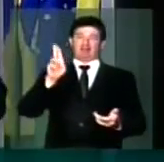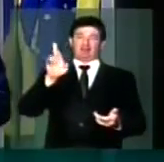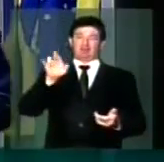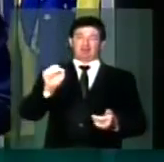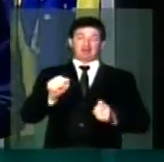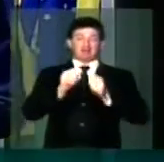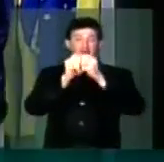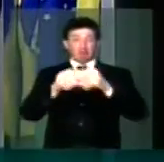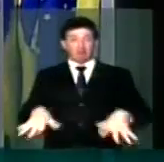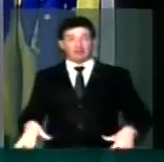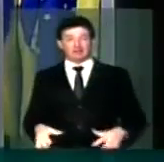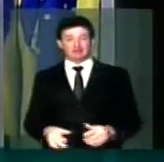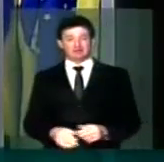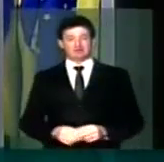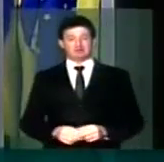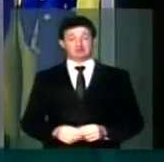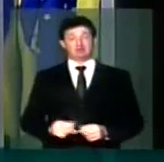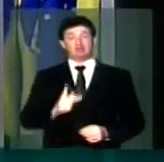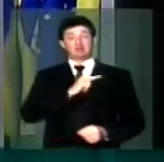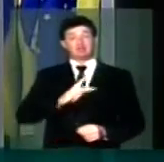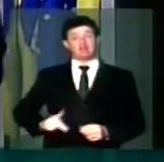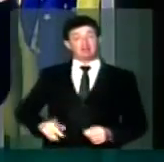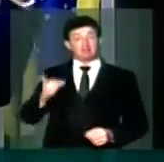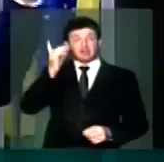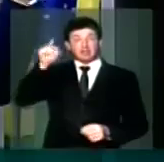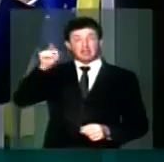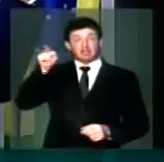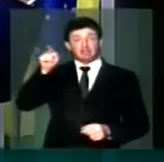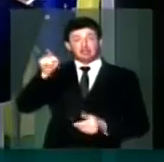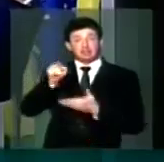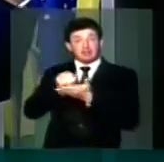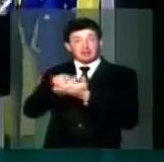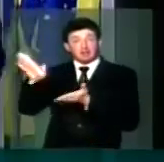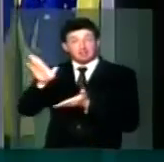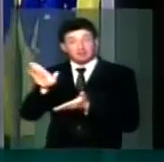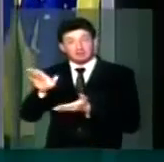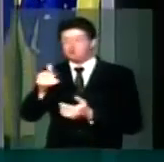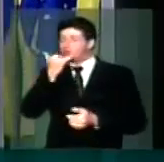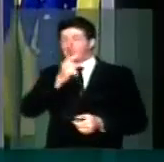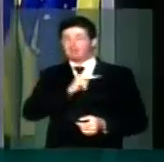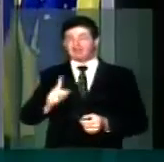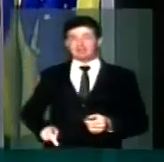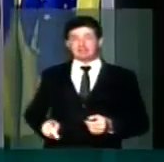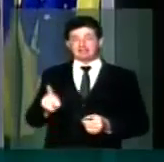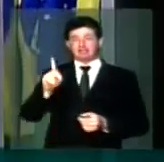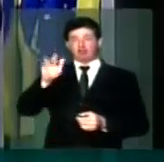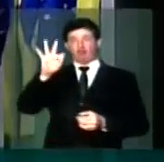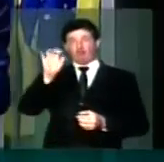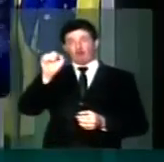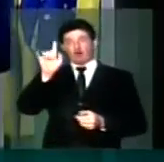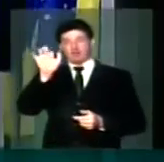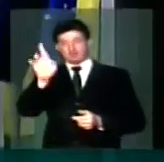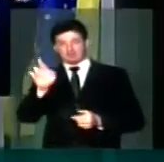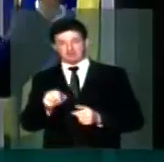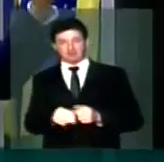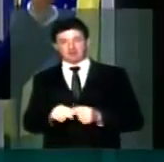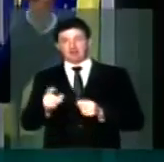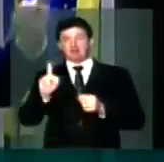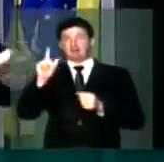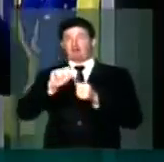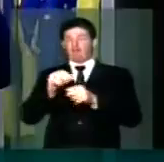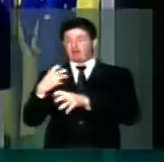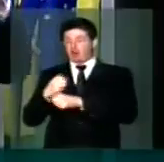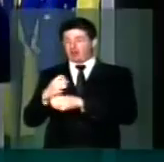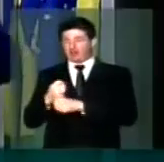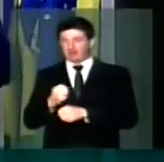fechou prejuízos em que a presidente demitida admitia colocar num balanço não